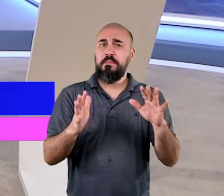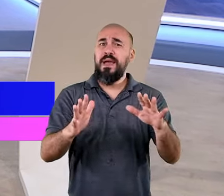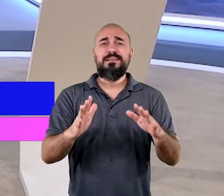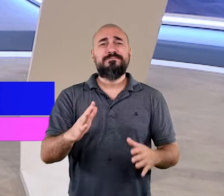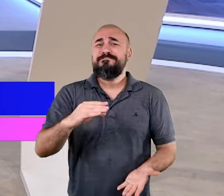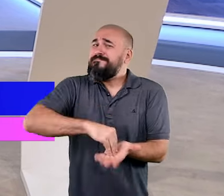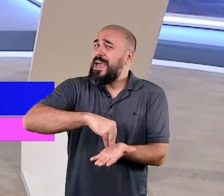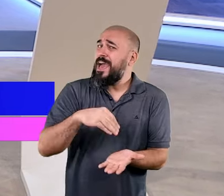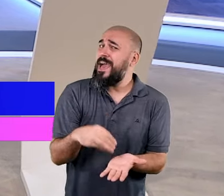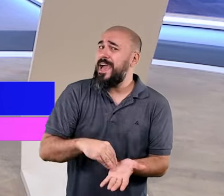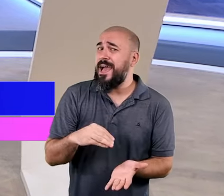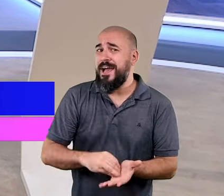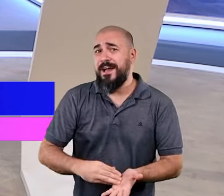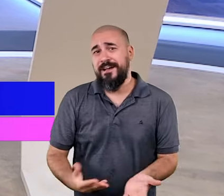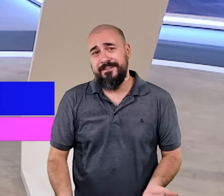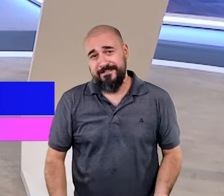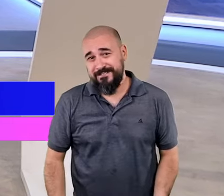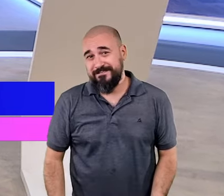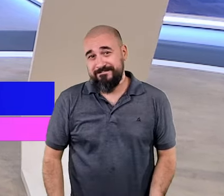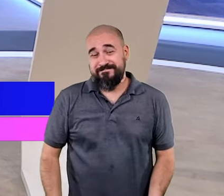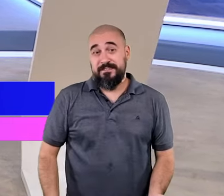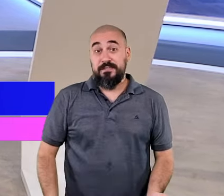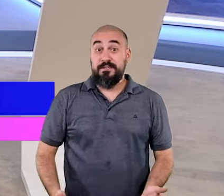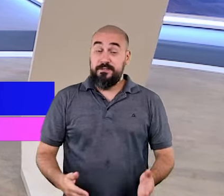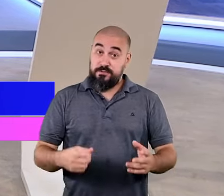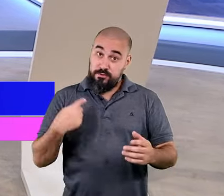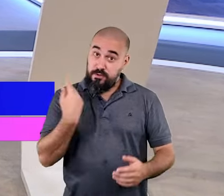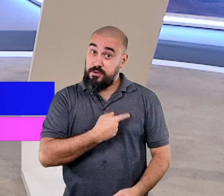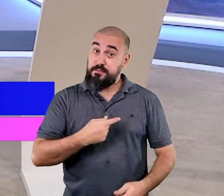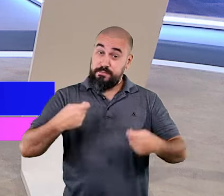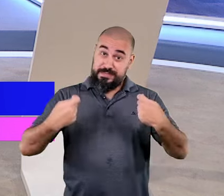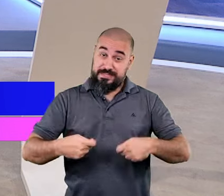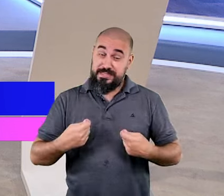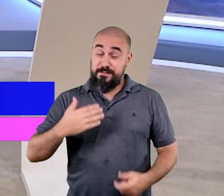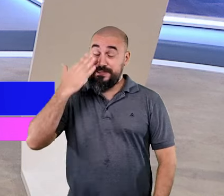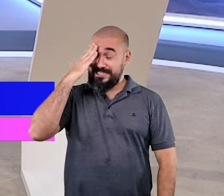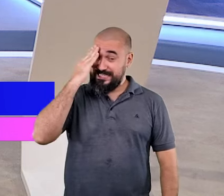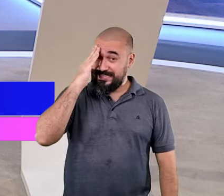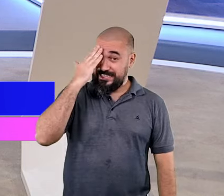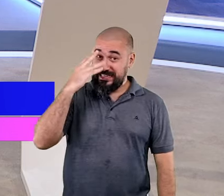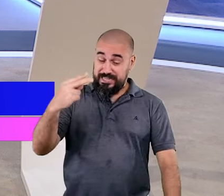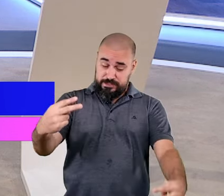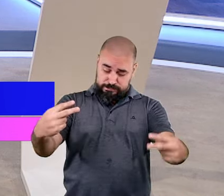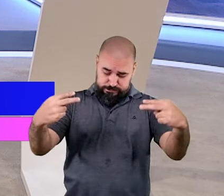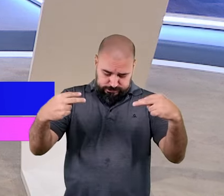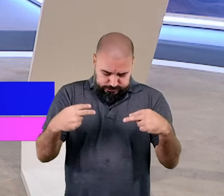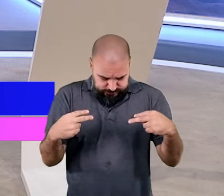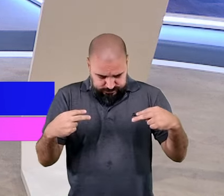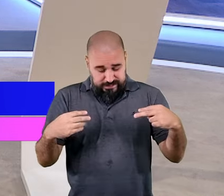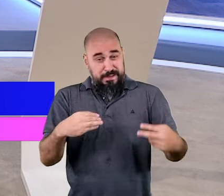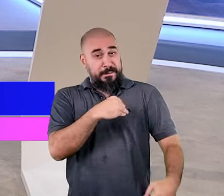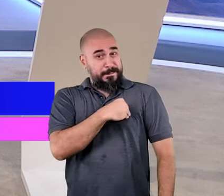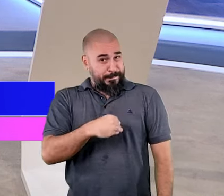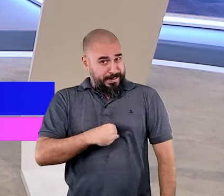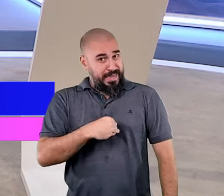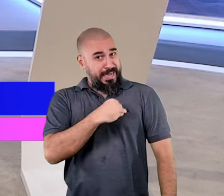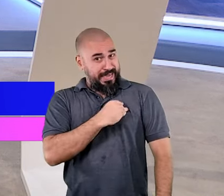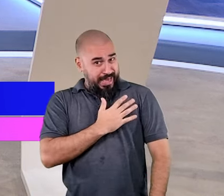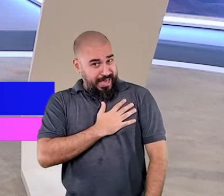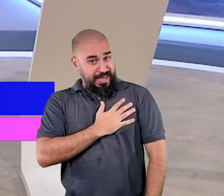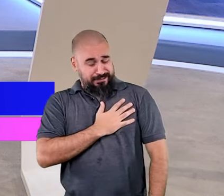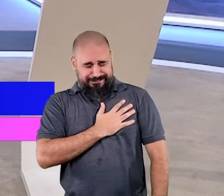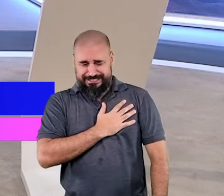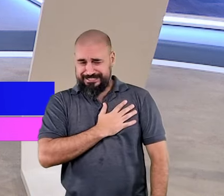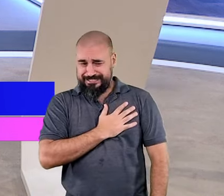para ficar evidente a nós que a situação da qual eu e você estamos hoje de pecado é uma situação que nos afastou demais